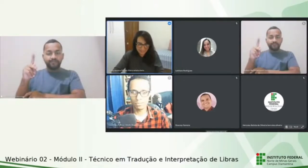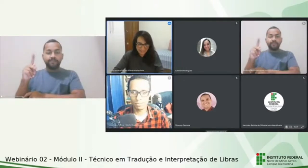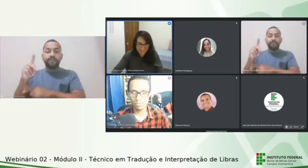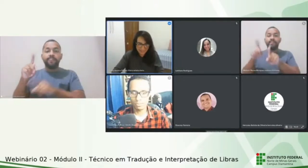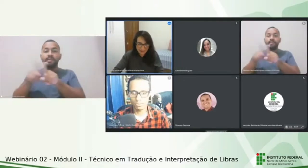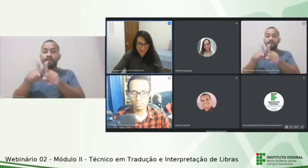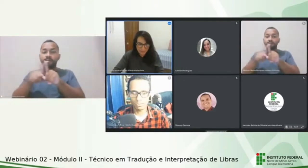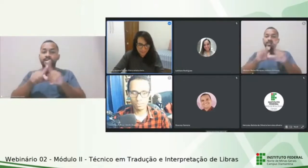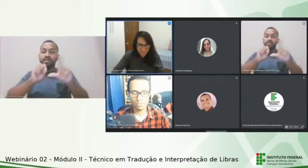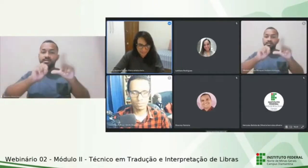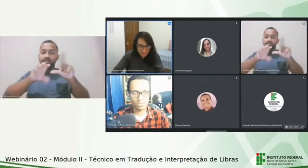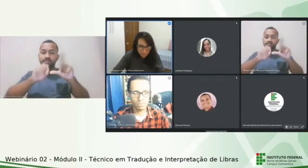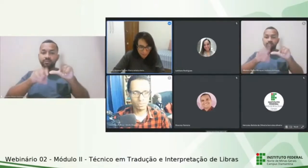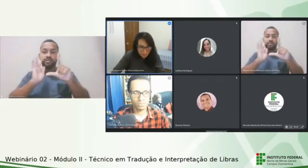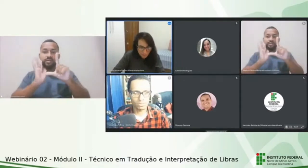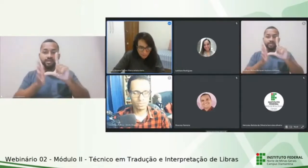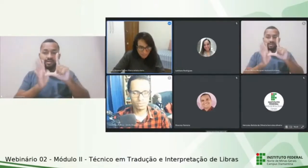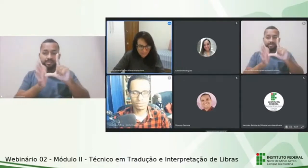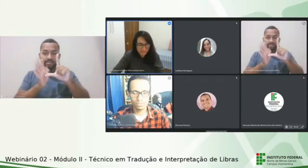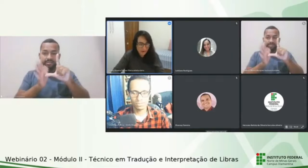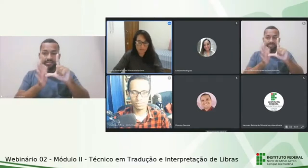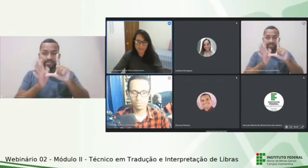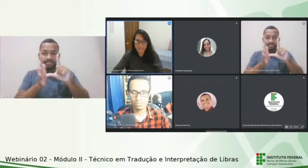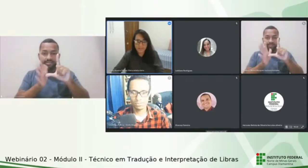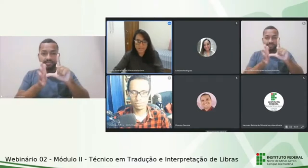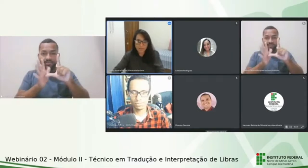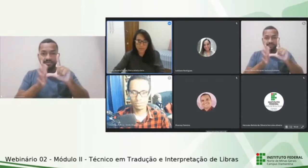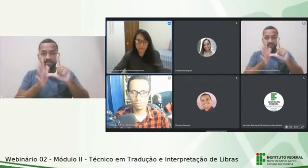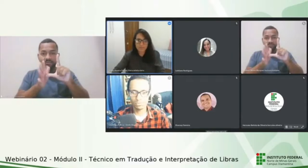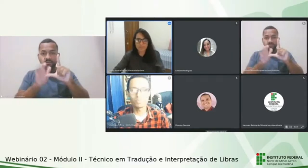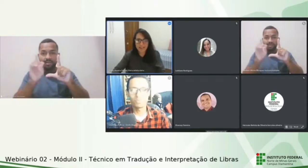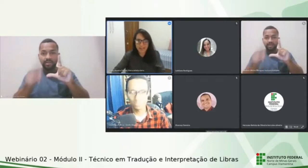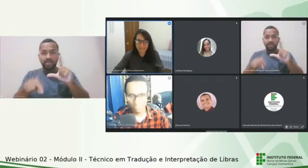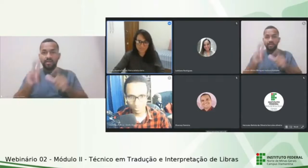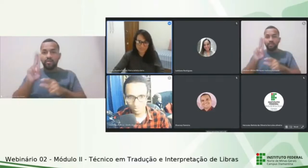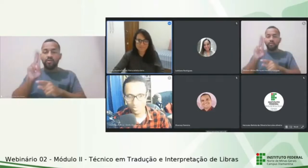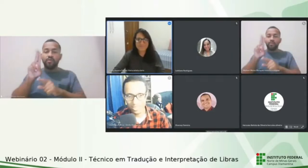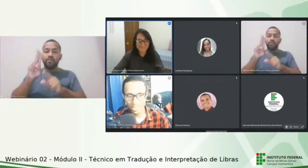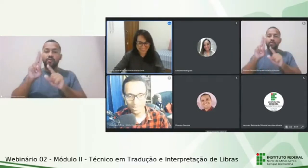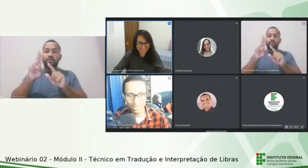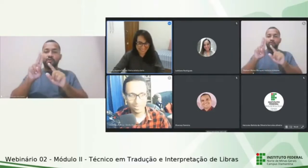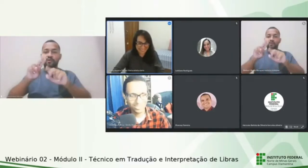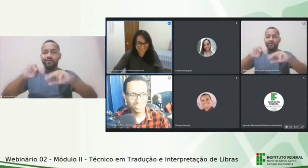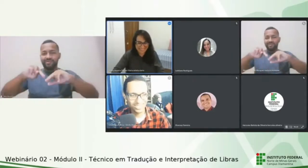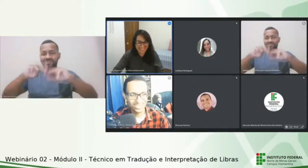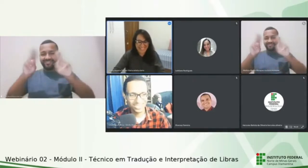letras Libras pela Uniaselv. É assim mesmo, professor, que fala?